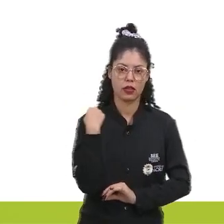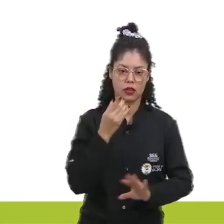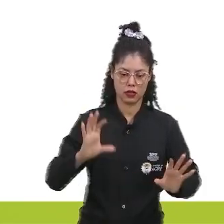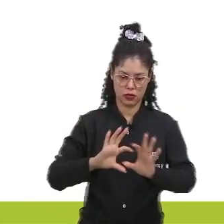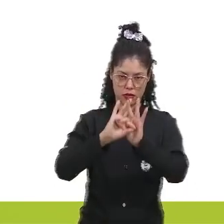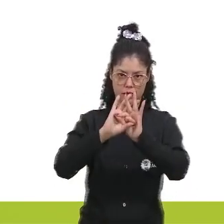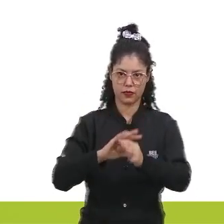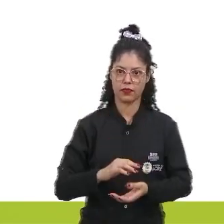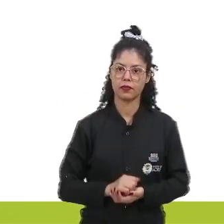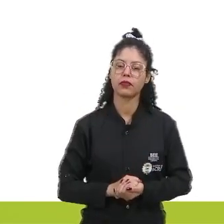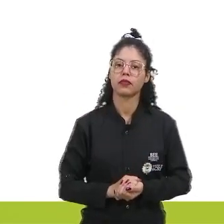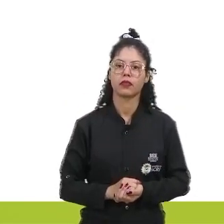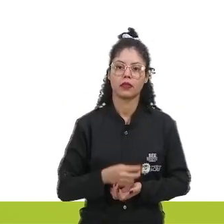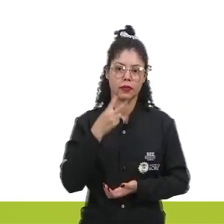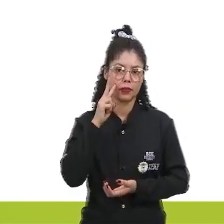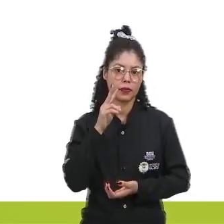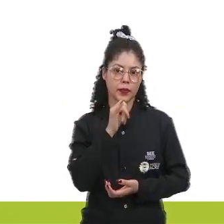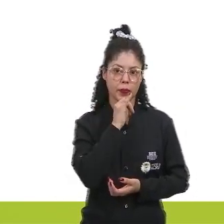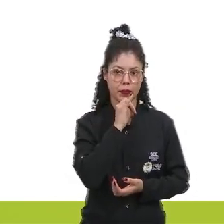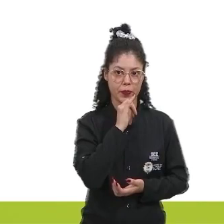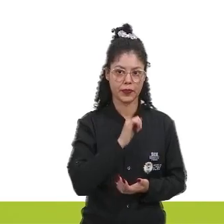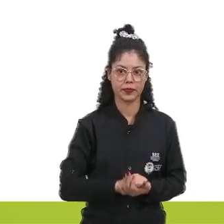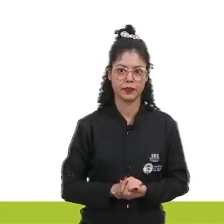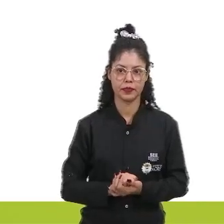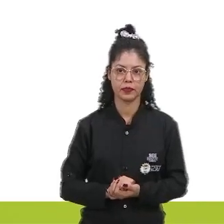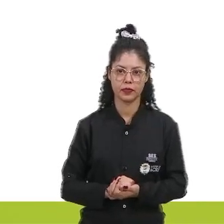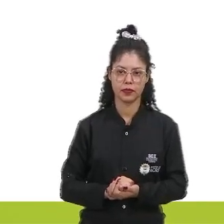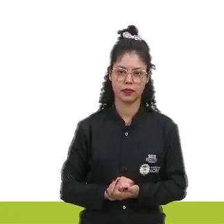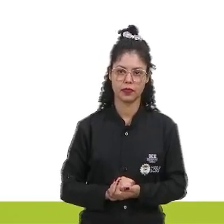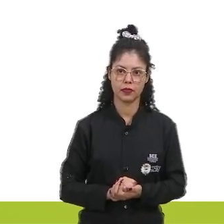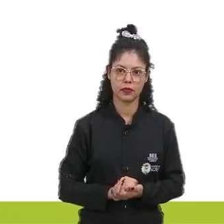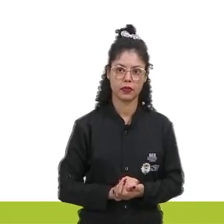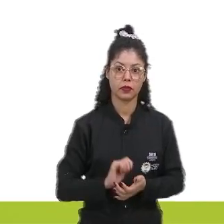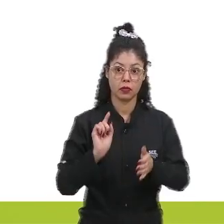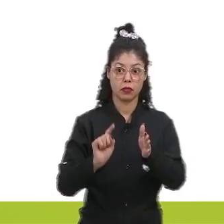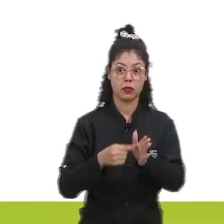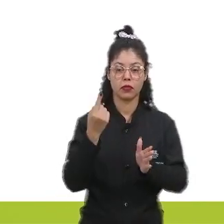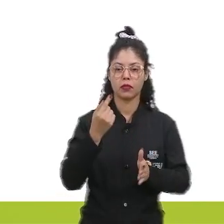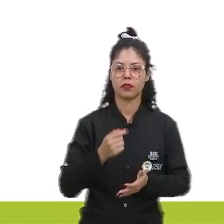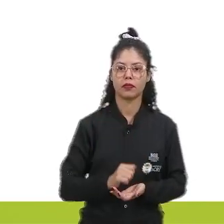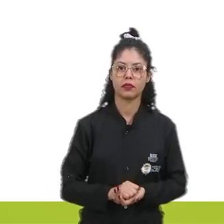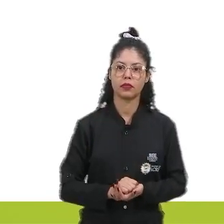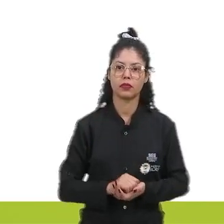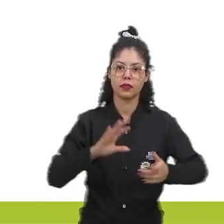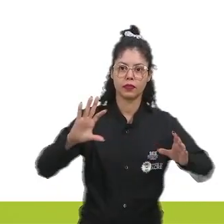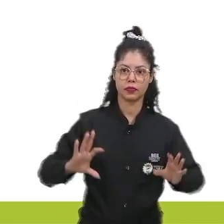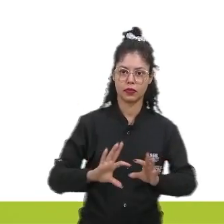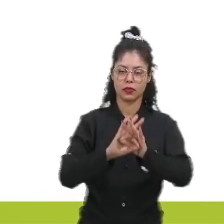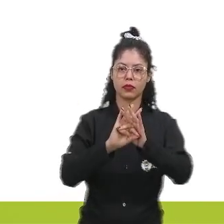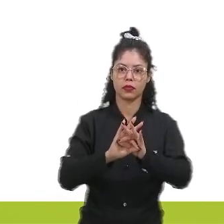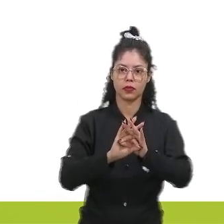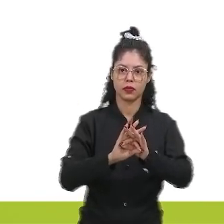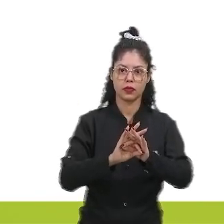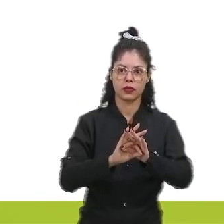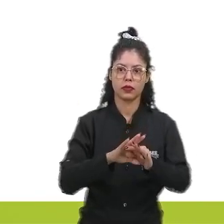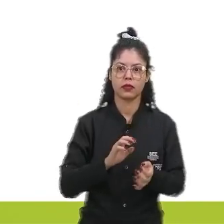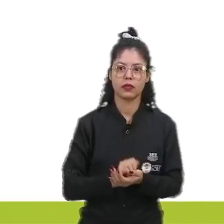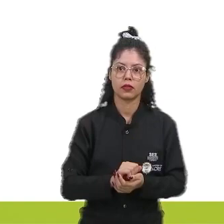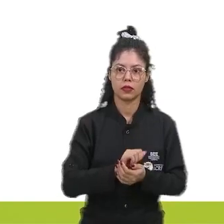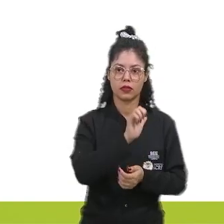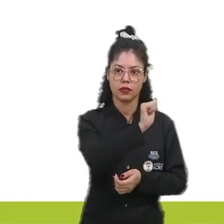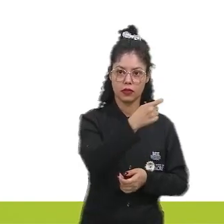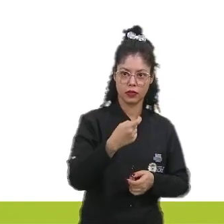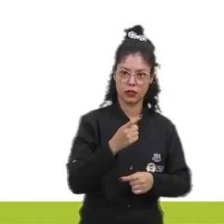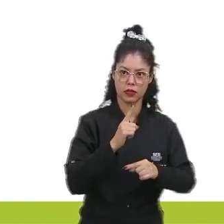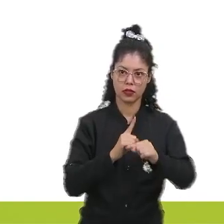associar, tá bom? A gente vai ver, por exemplo, aqui, na primeira, associando a lei de formação, que é o